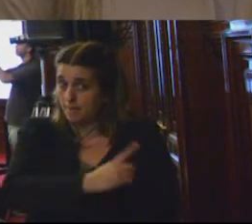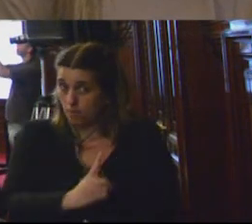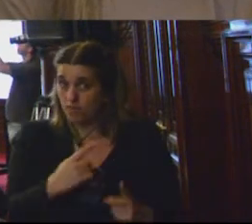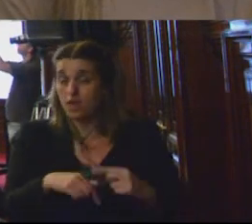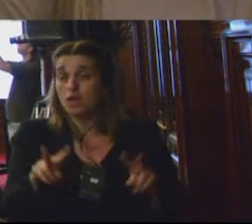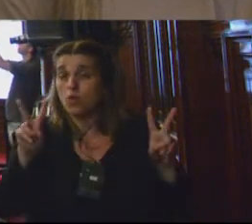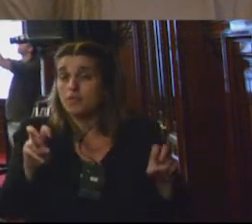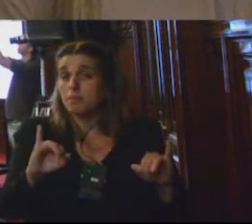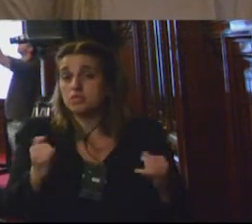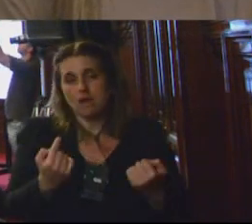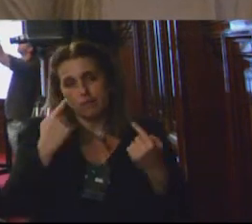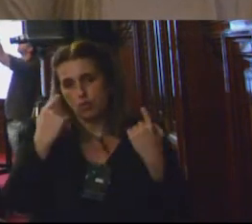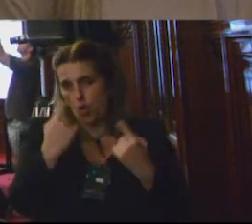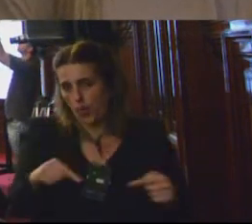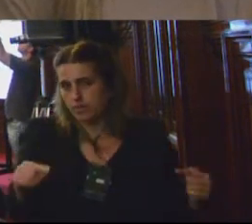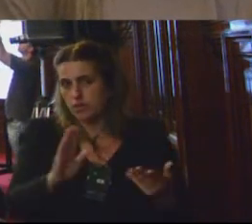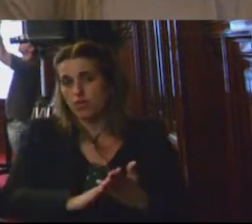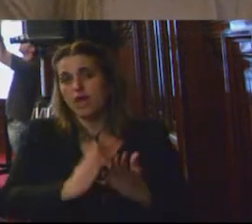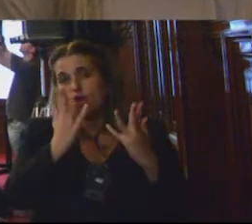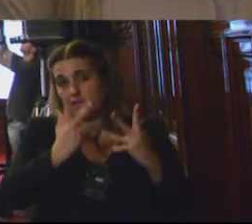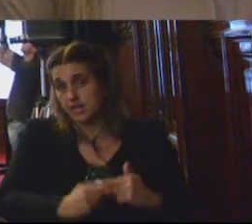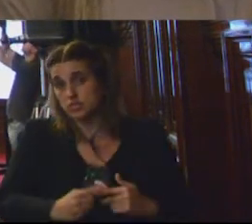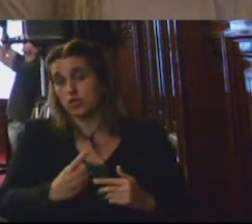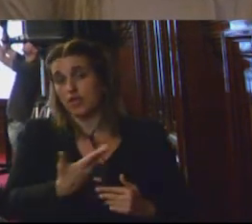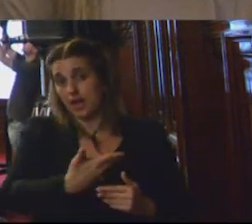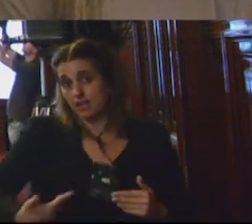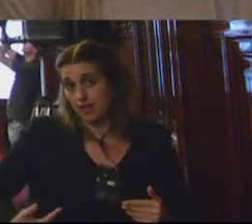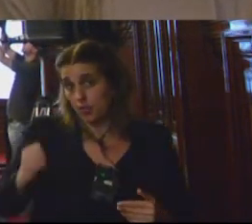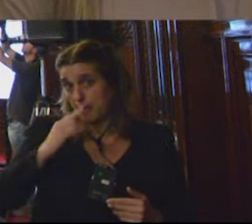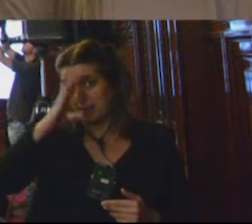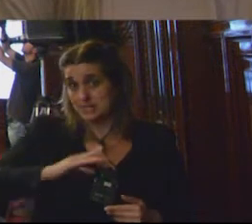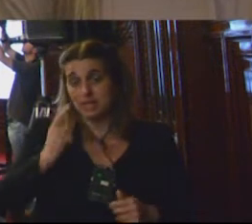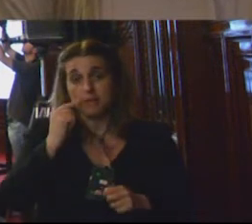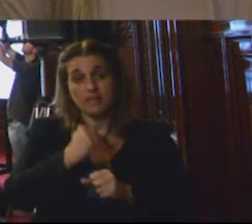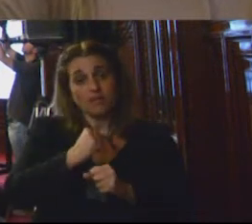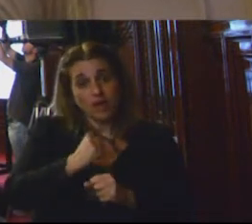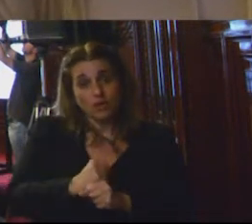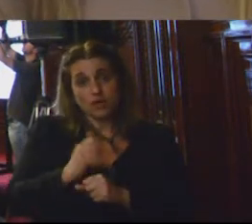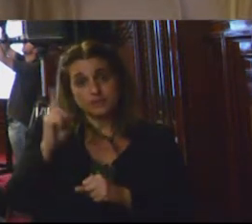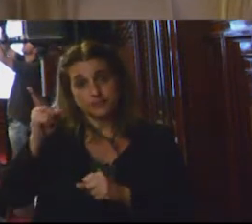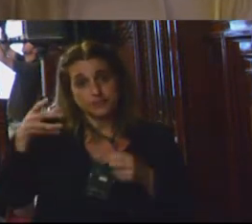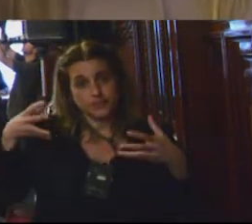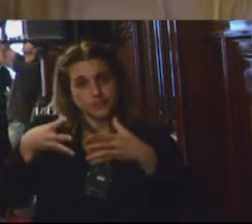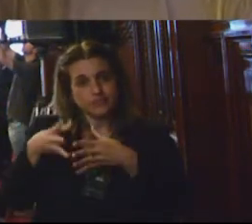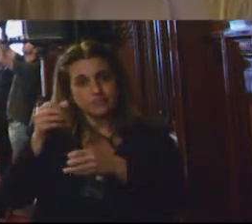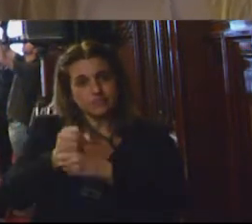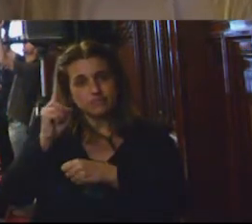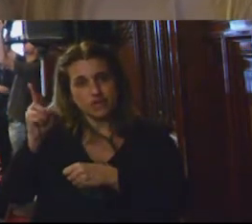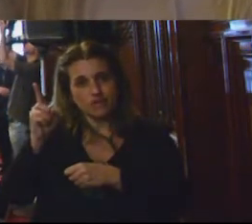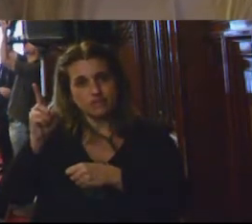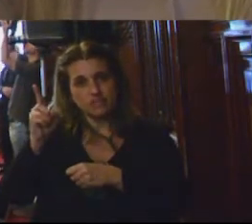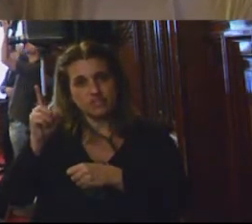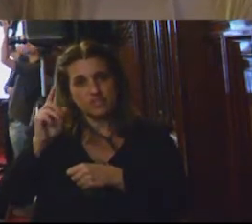objeto da condenação do Estado brasileiro no caso dos trabalhadores da Fazenda Brasil Rio. Poderia dar diversos outros exemplos, mas não posso deixar aqui